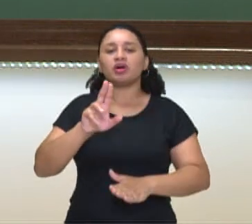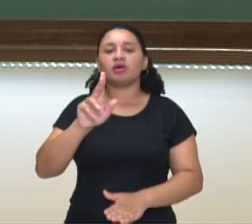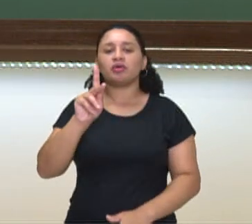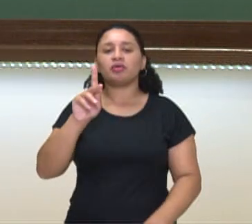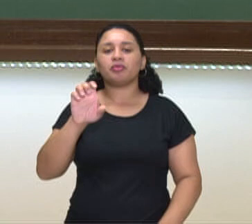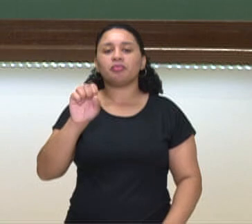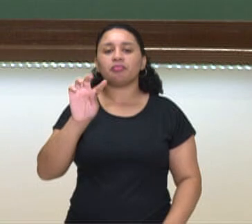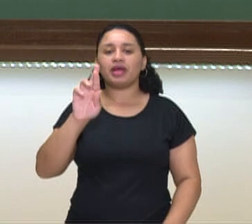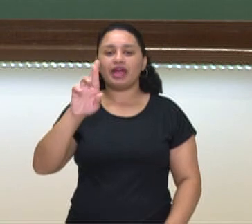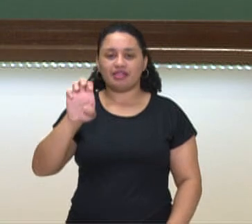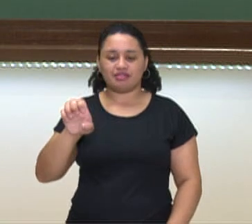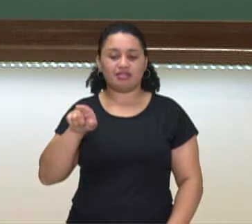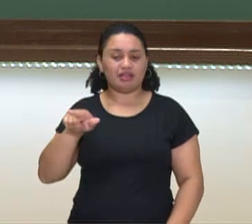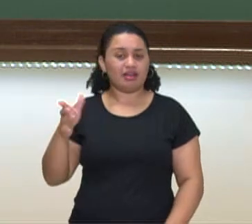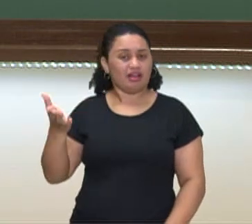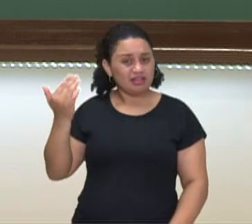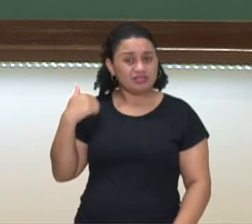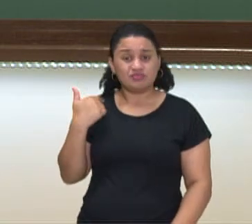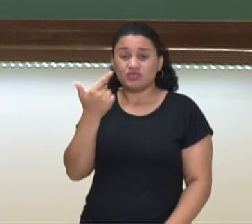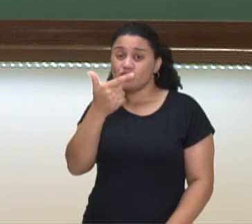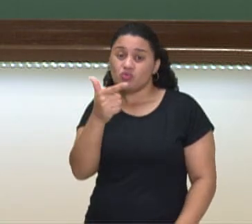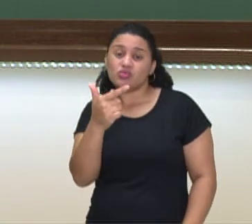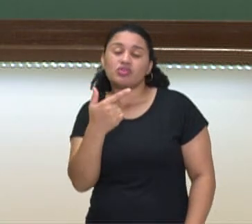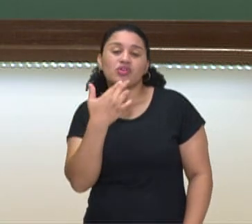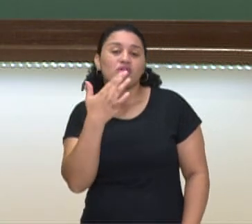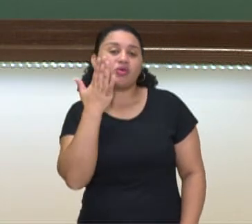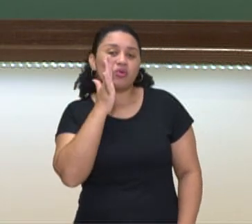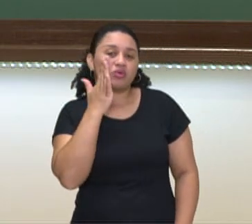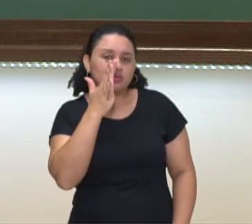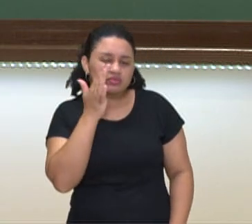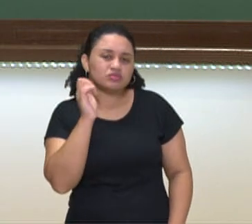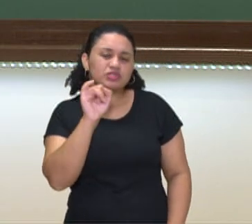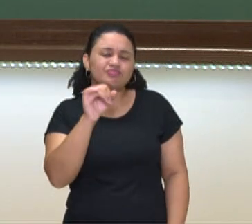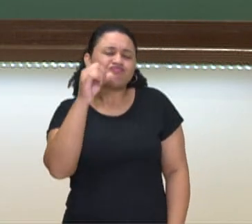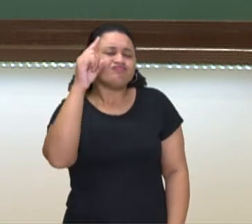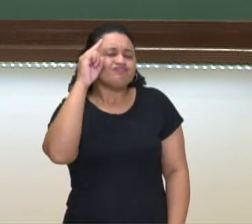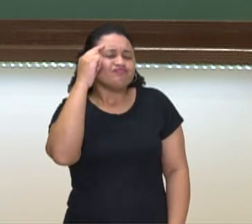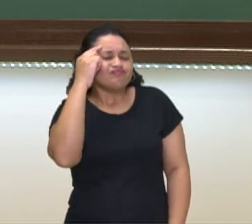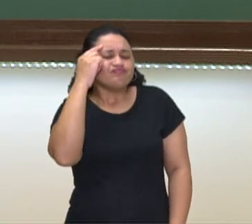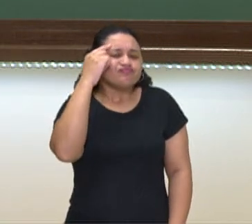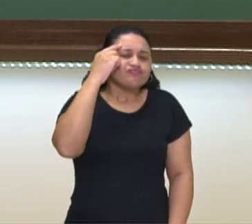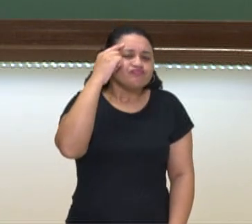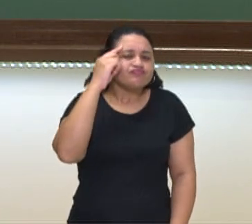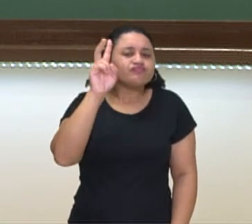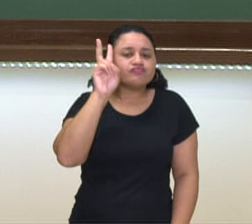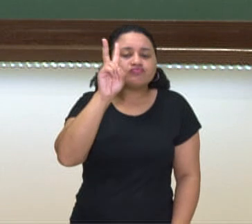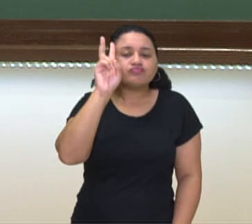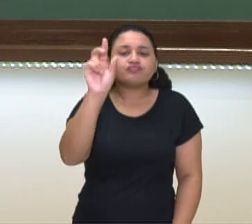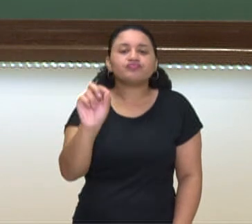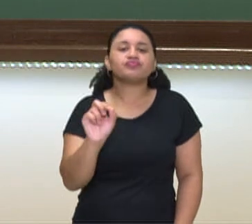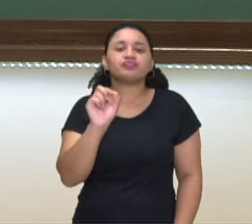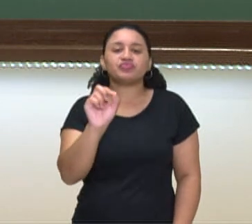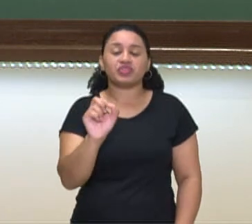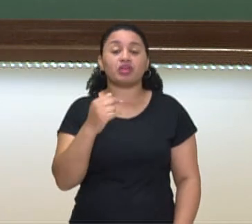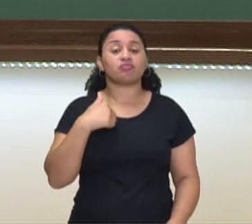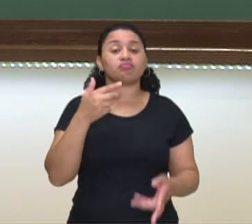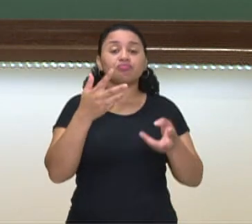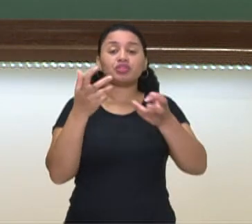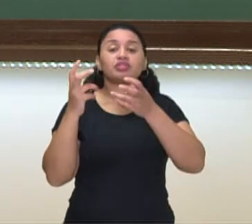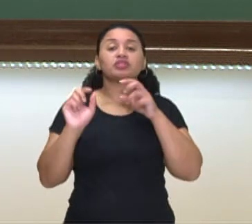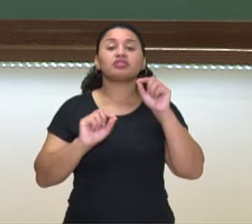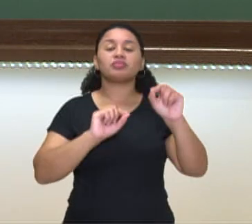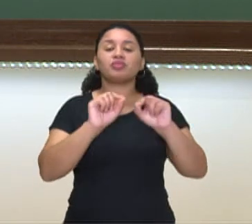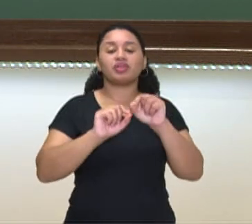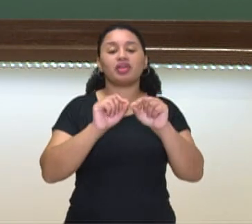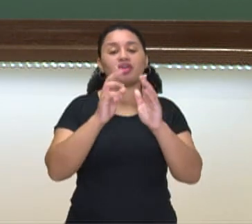tinham pigmento azul. Se você fizer uma forcinha de memória e lembrar, você vai ver que